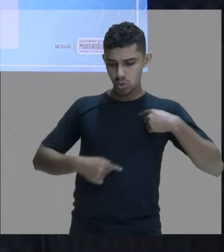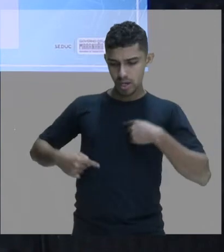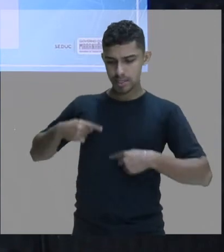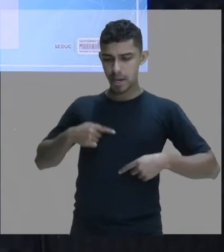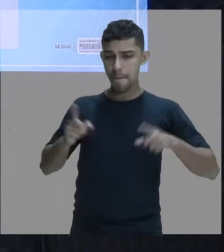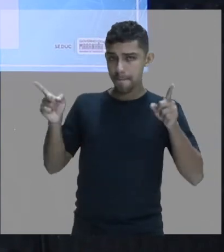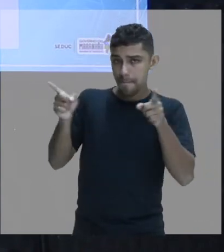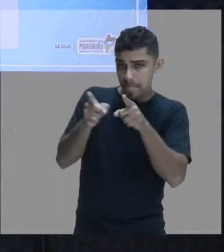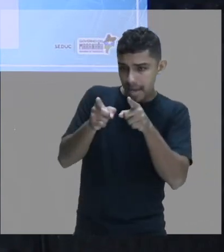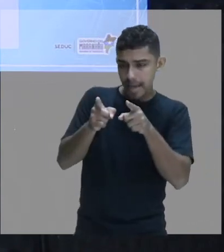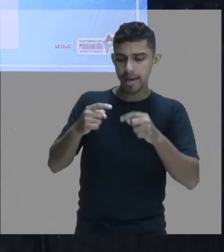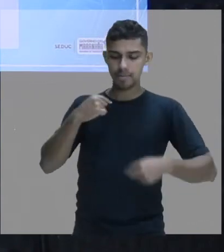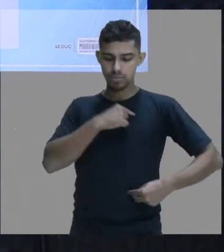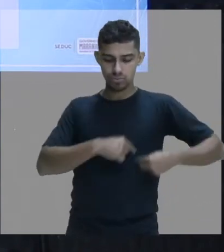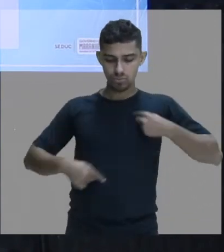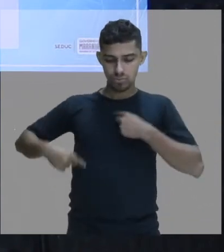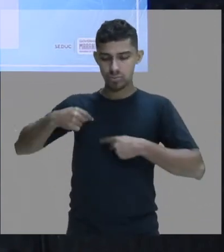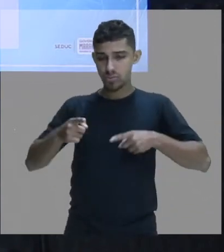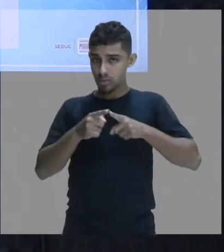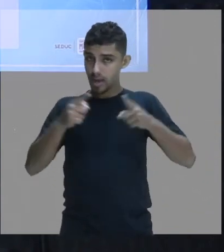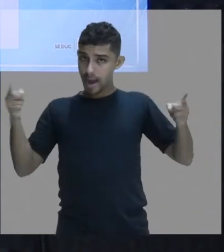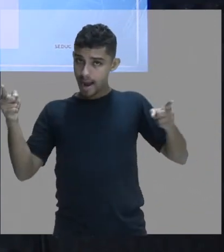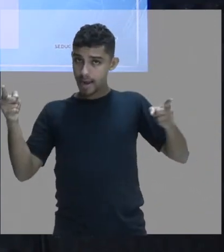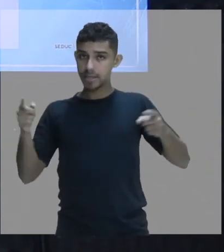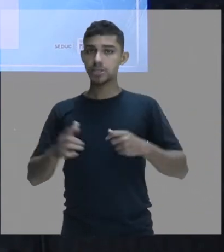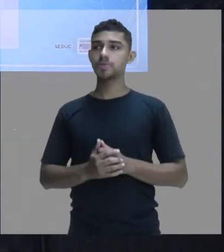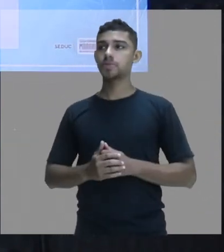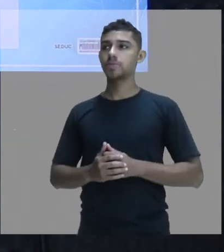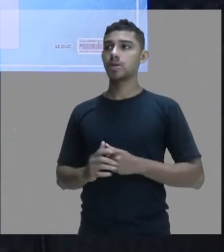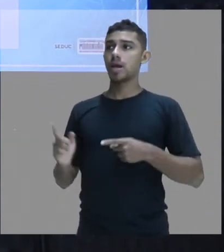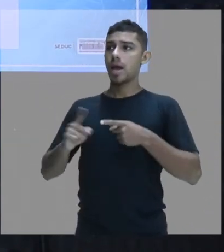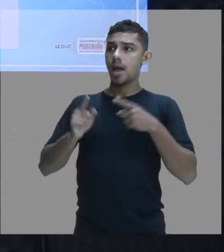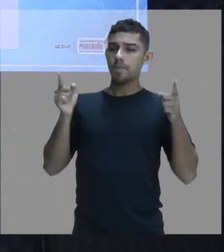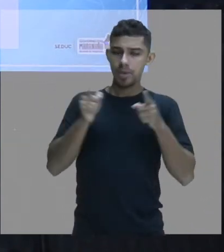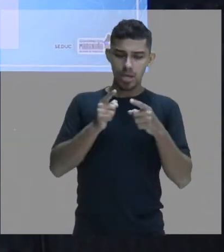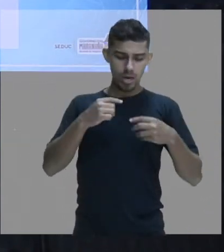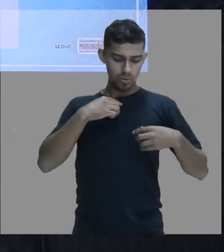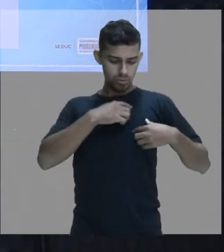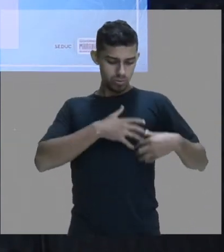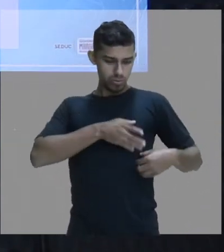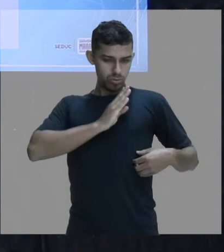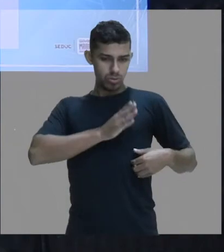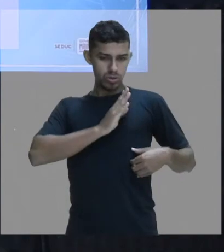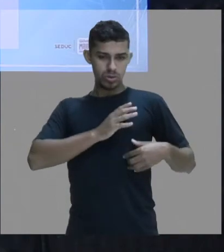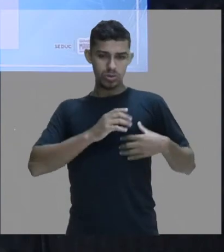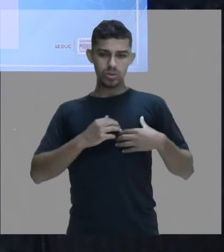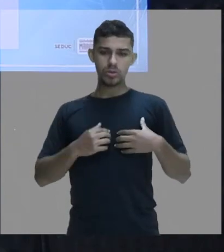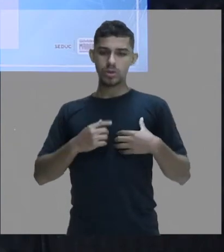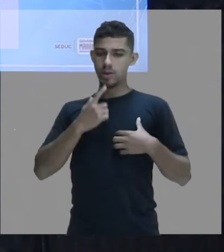circulação. A pequena circulação tá aqui, ó. É quando o coração ele entra através do